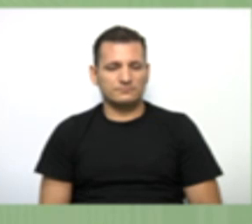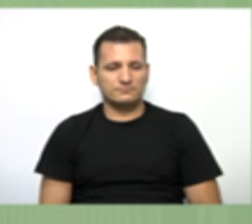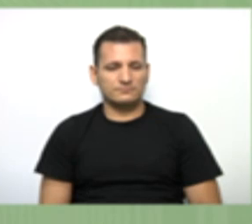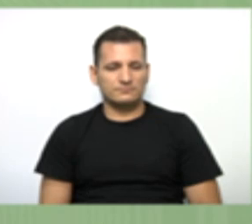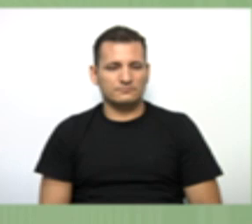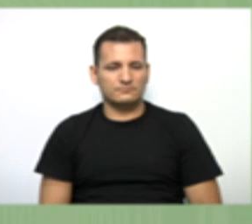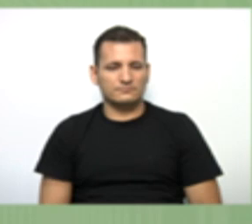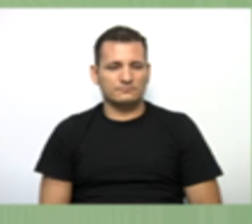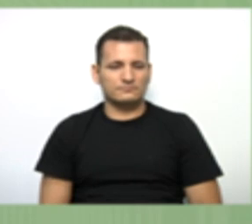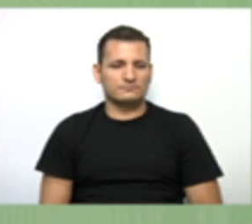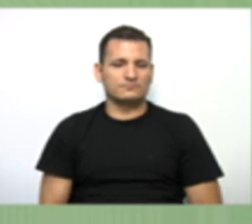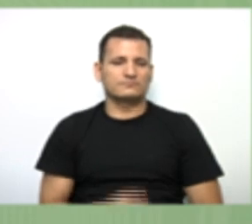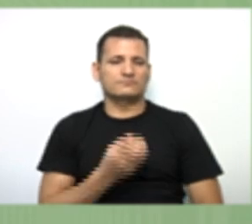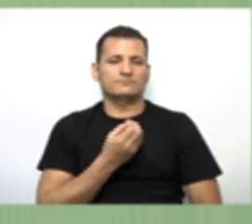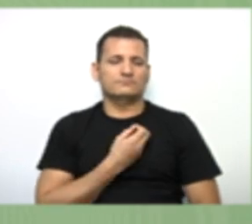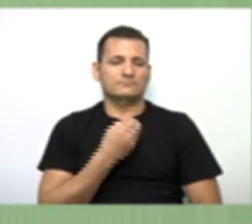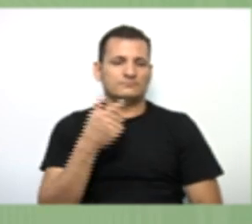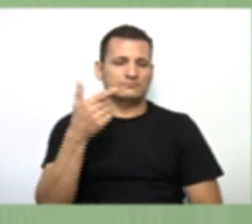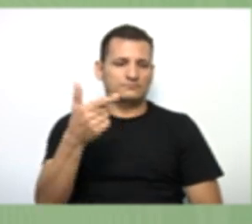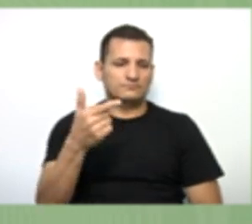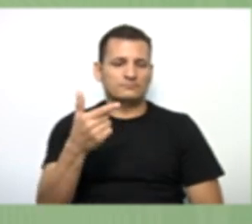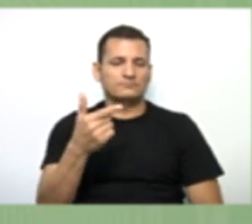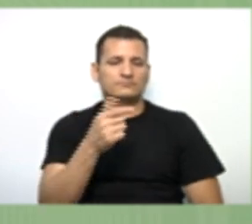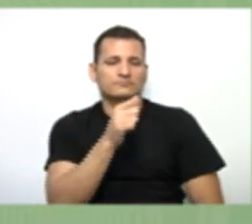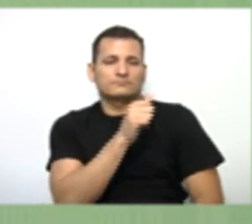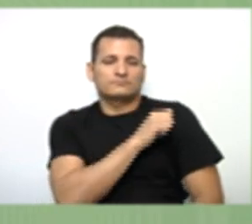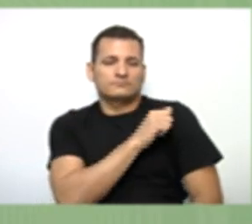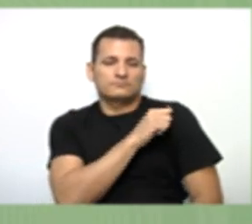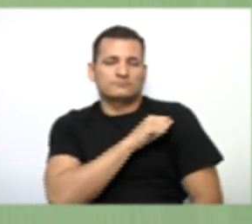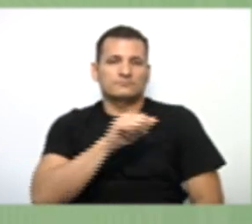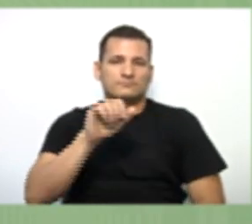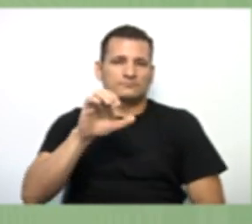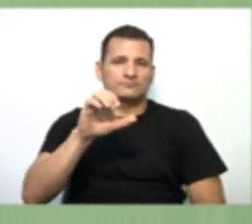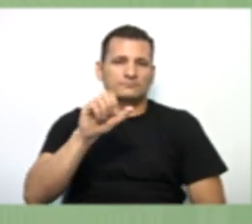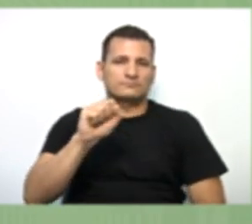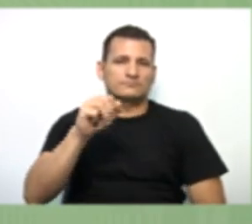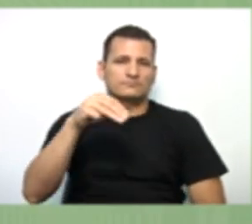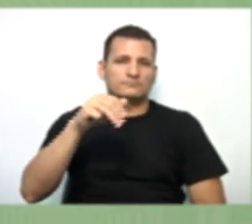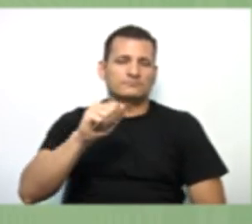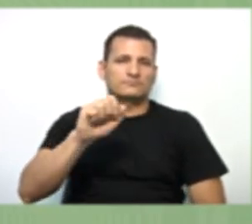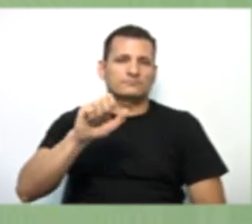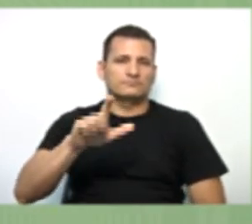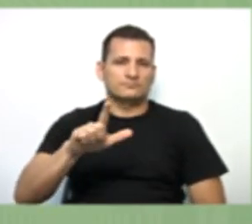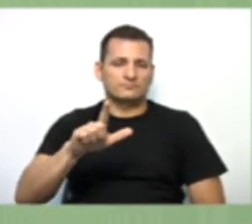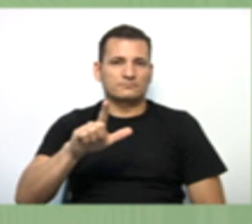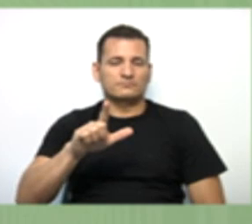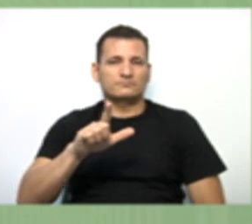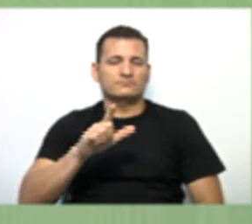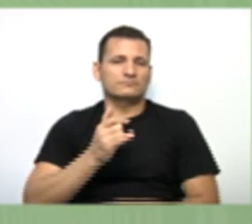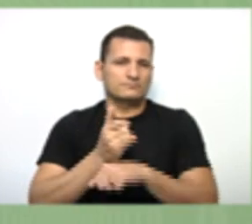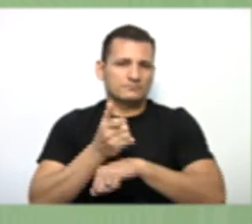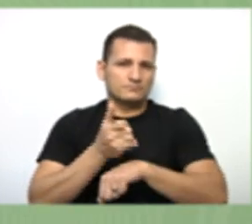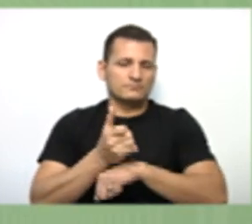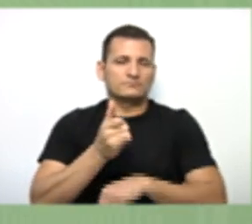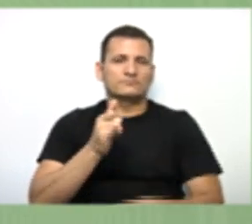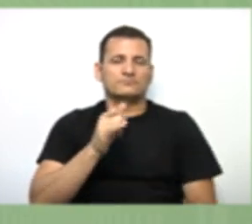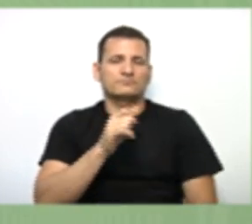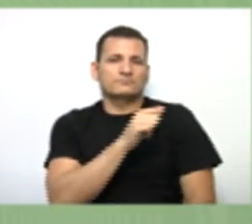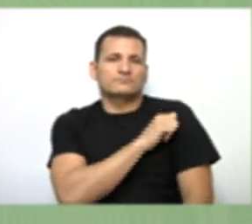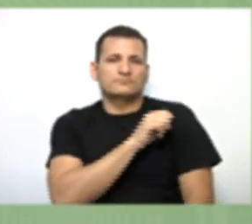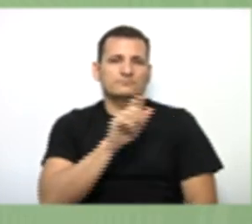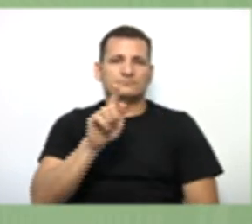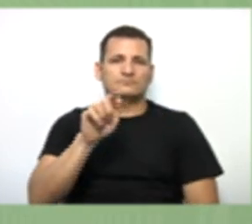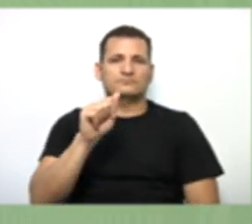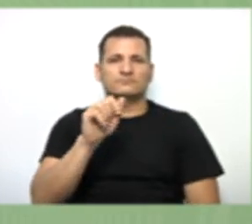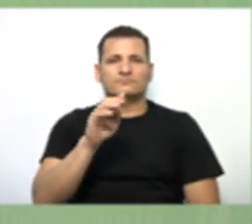E aí na questão 2 também, a participação lá do aluno Ismael de Cerejeiras e da aluna Gabriele lá de Espigão do Oeste.